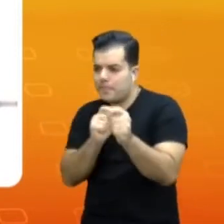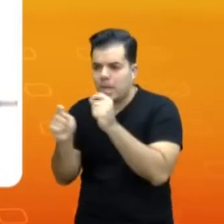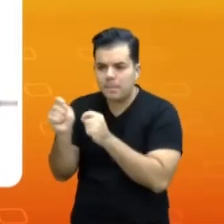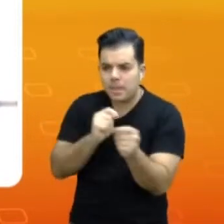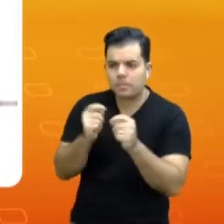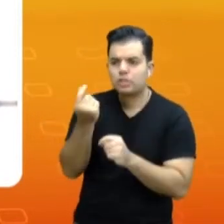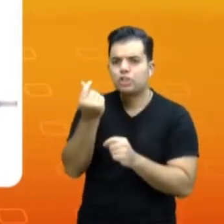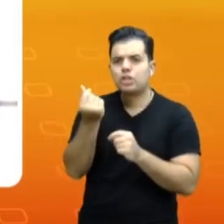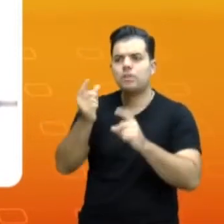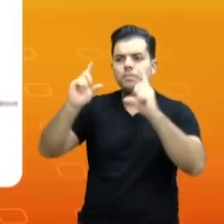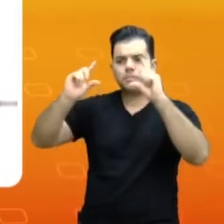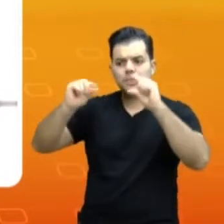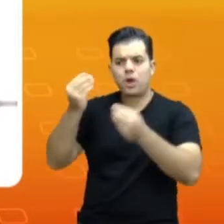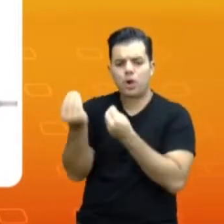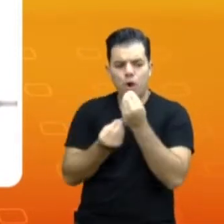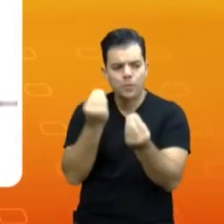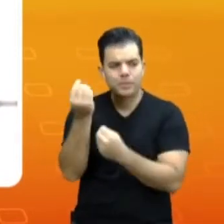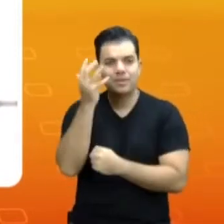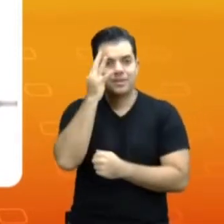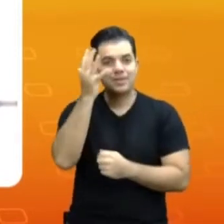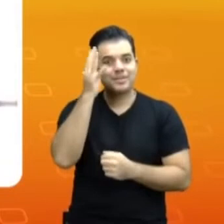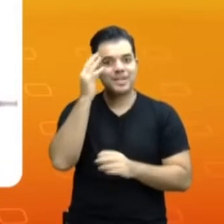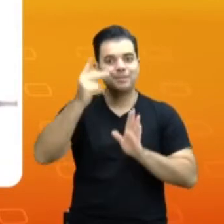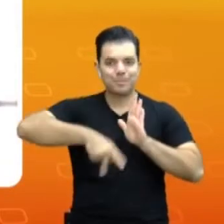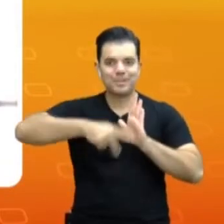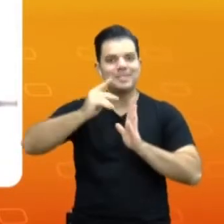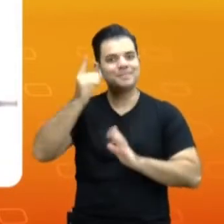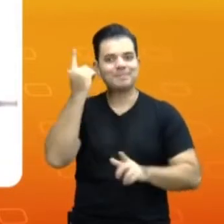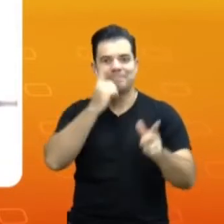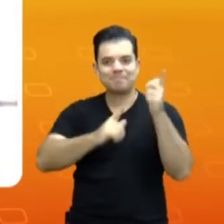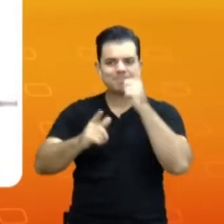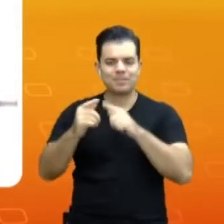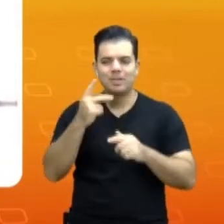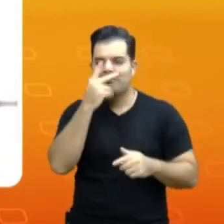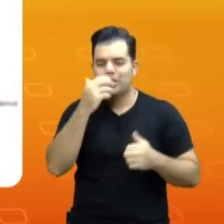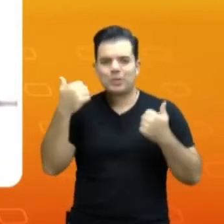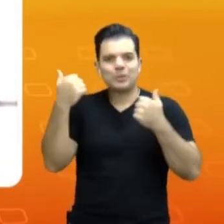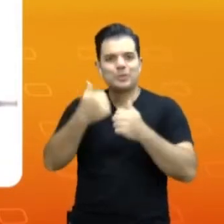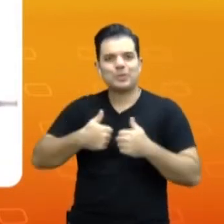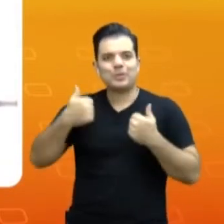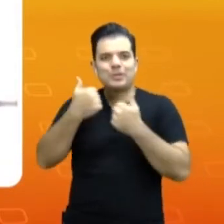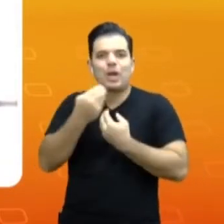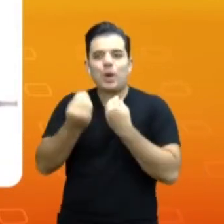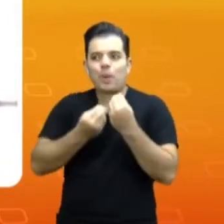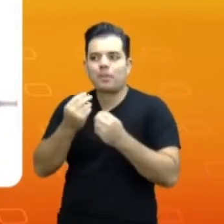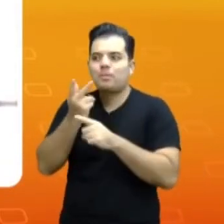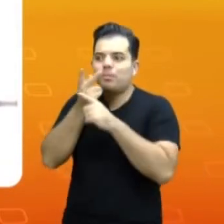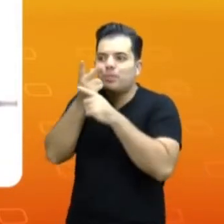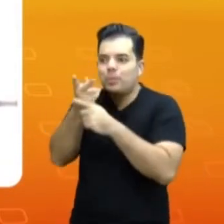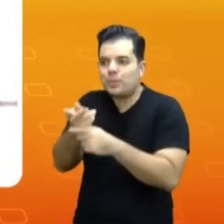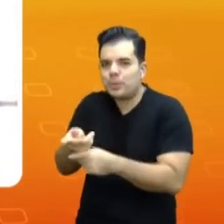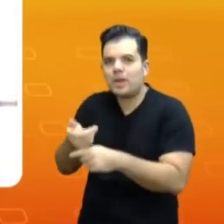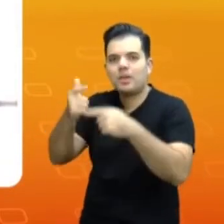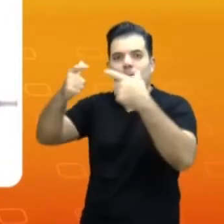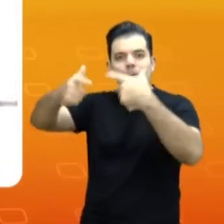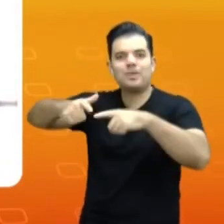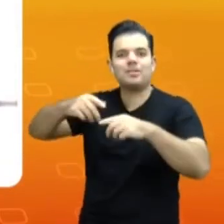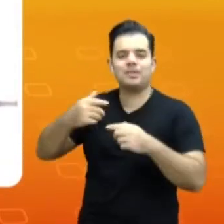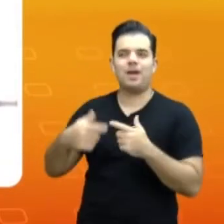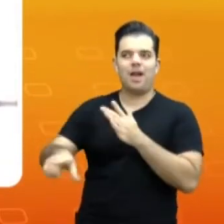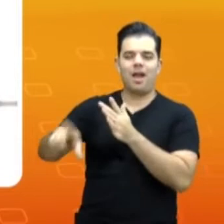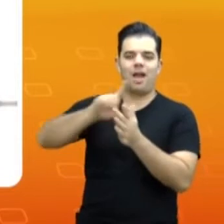viabiliza isso, né. E aí a luta foi a busca pelo local, por sorte a gente já tinha feito,